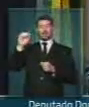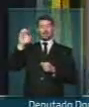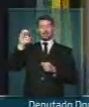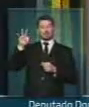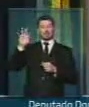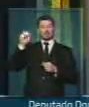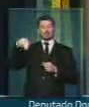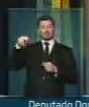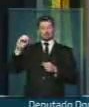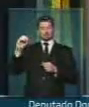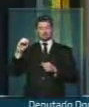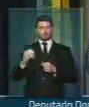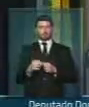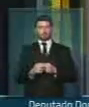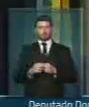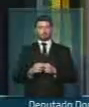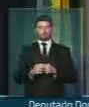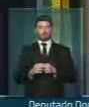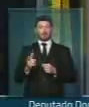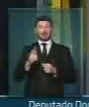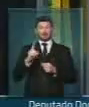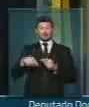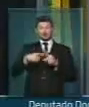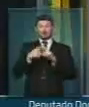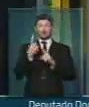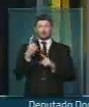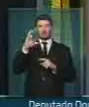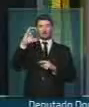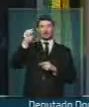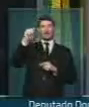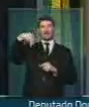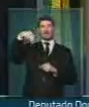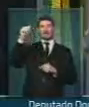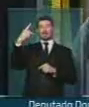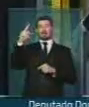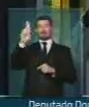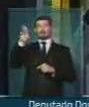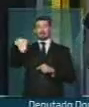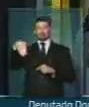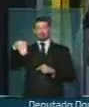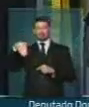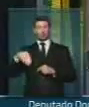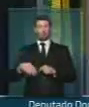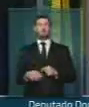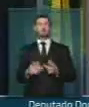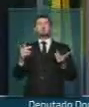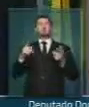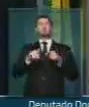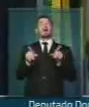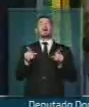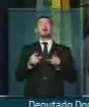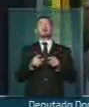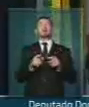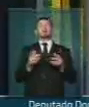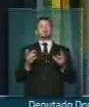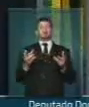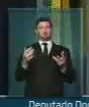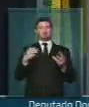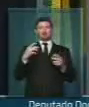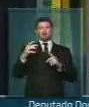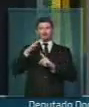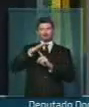chão. E ainda sobrou aqui um canapum. Vocês devem estar me perguntando se eu venho de uma